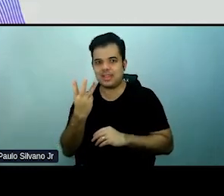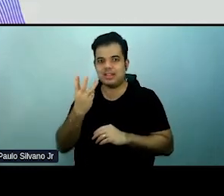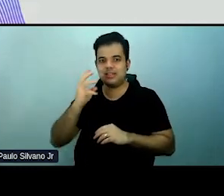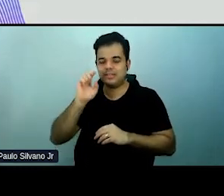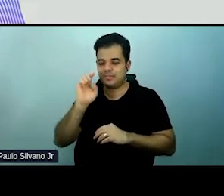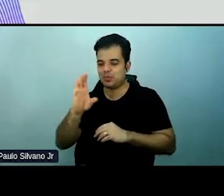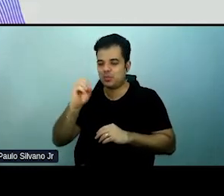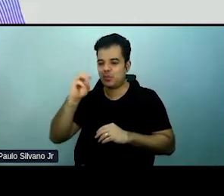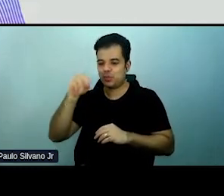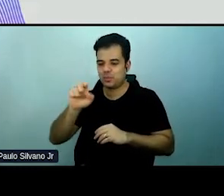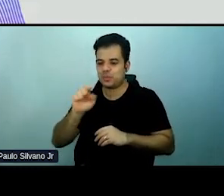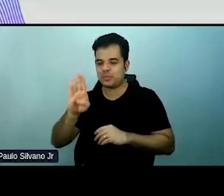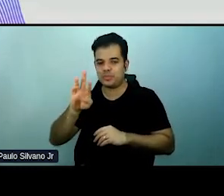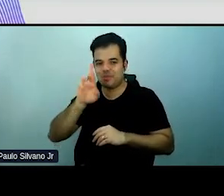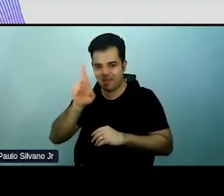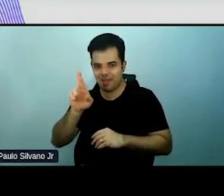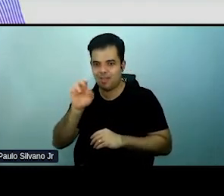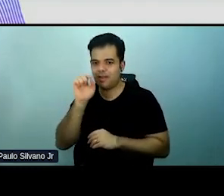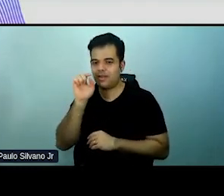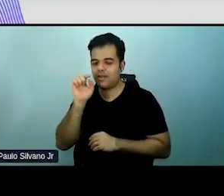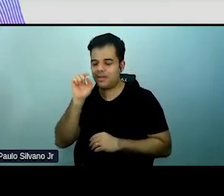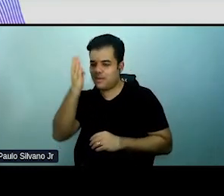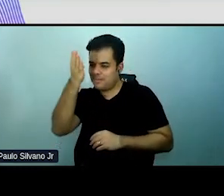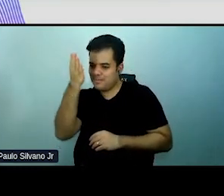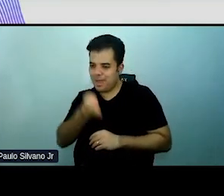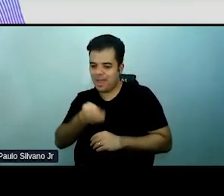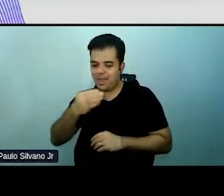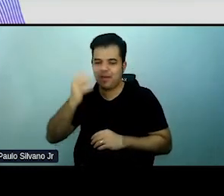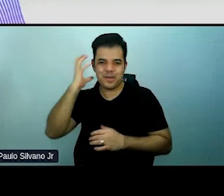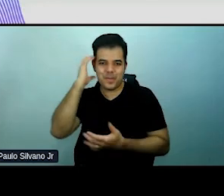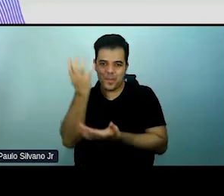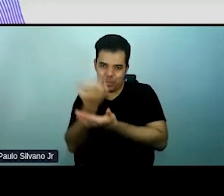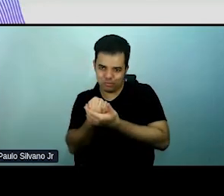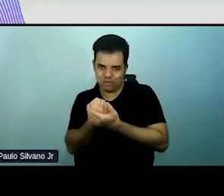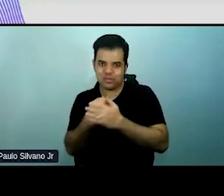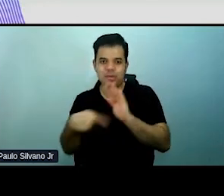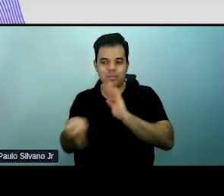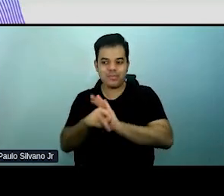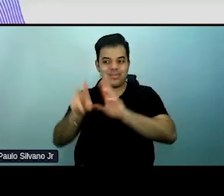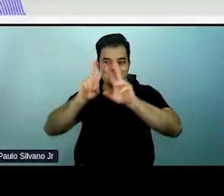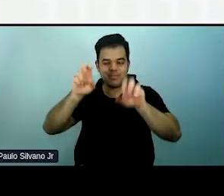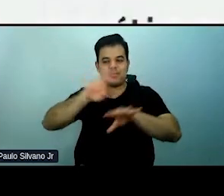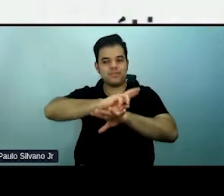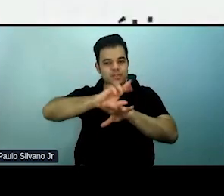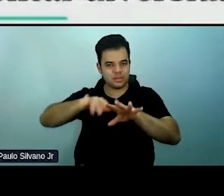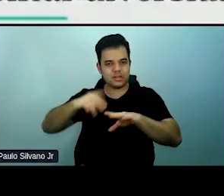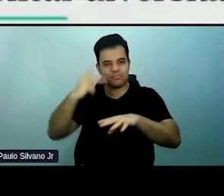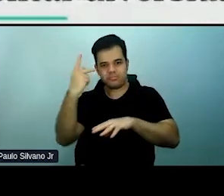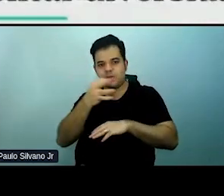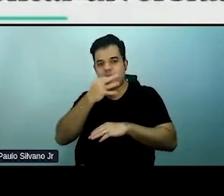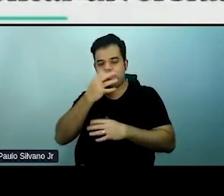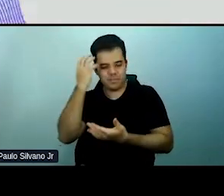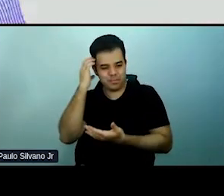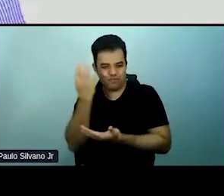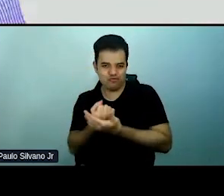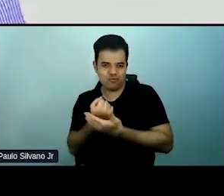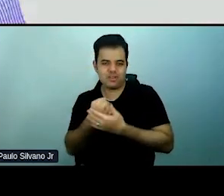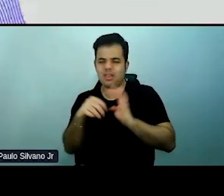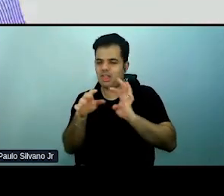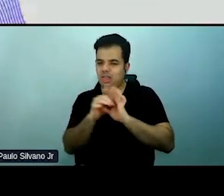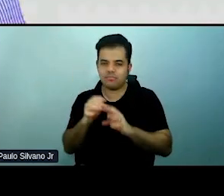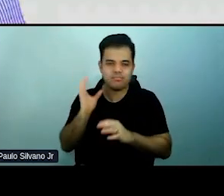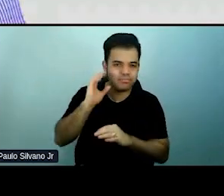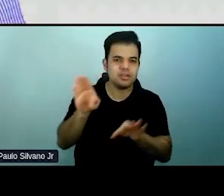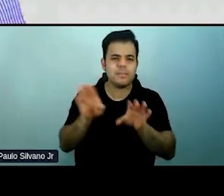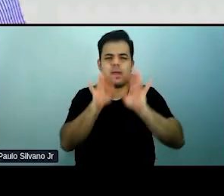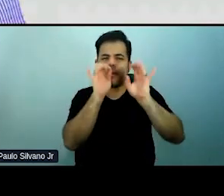lambda3.com.br/podcast, lá vão estar todos os nossos podcasts do tema de diversidade. E, além disso, também a gente promove